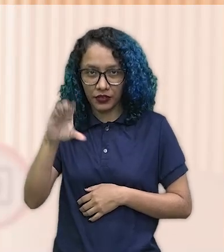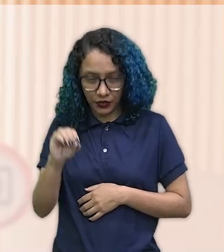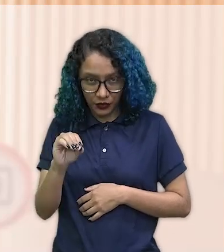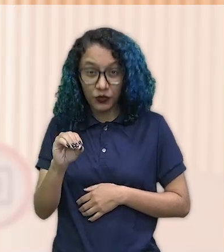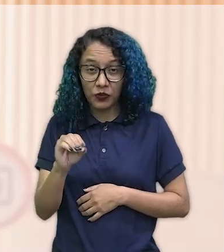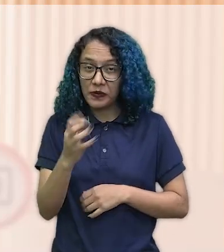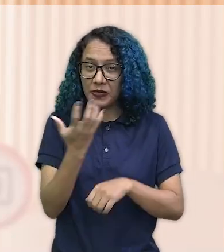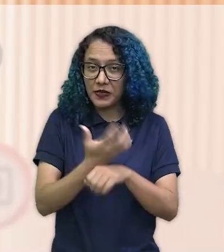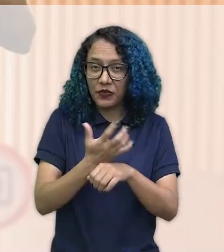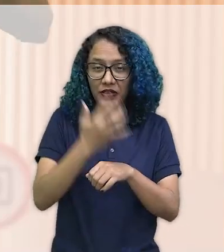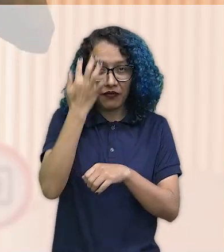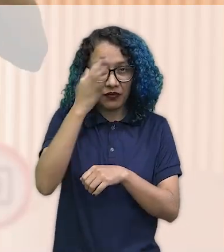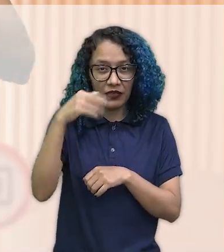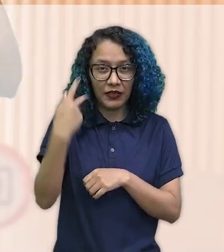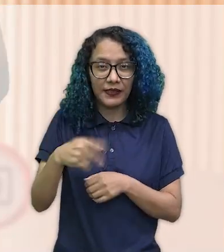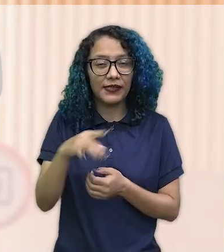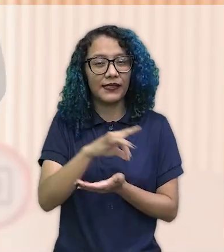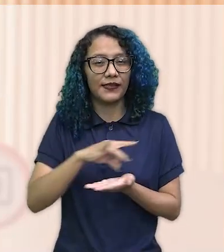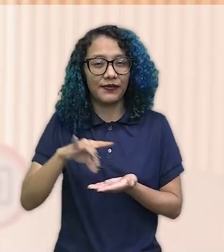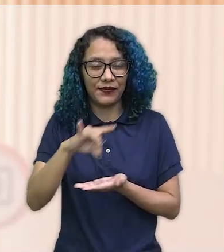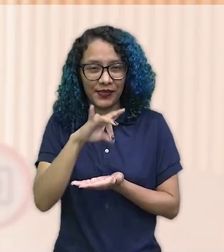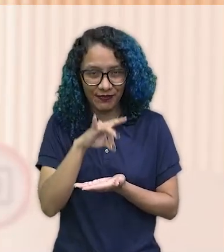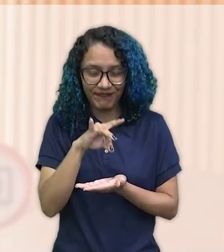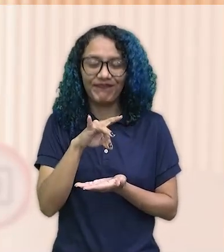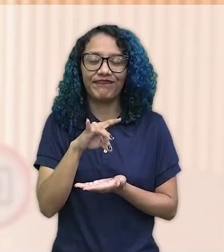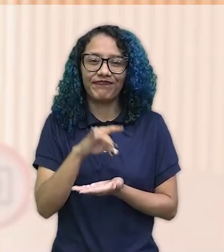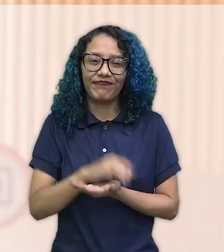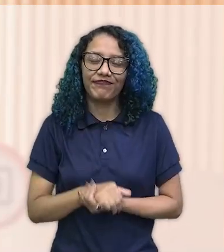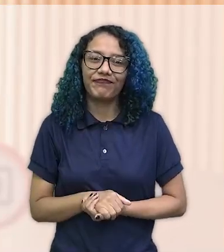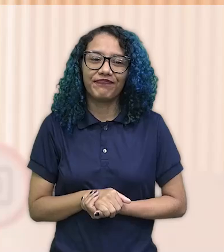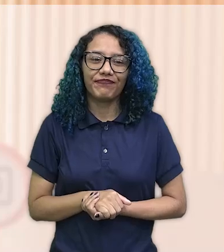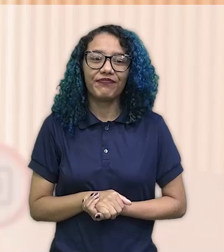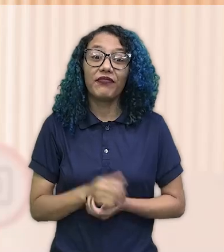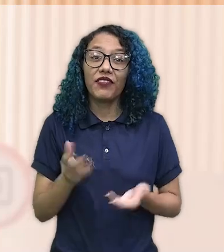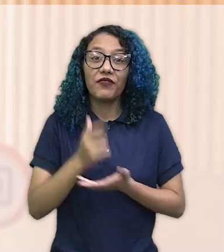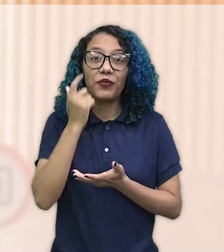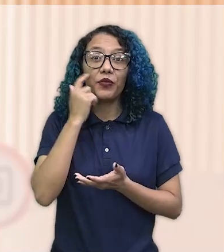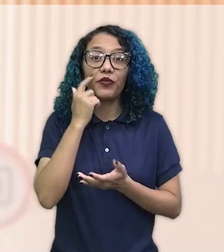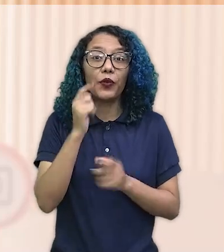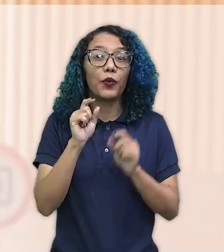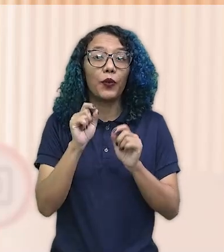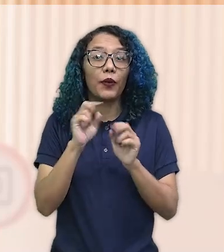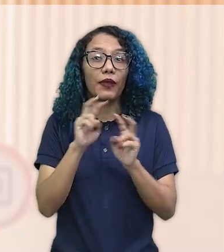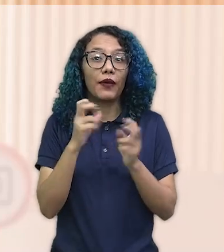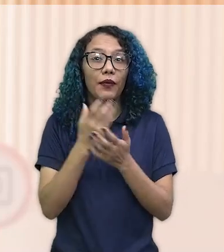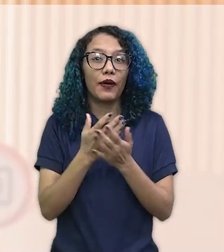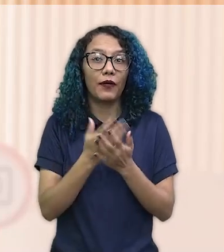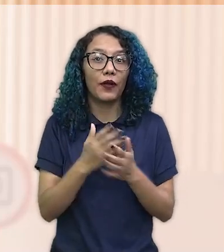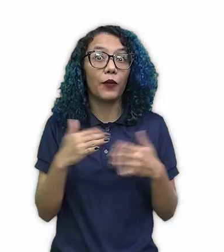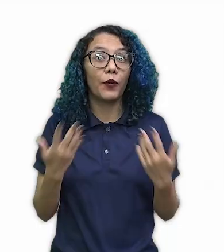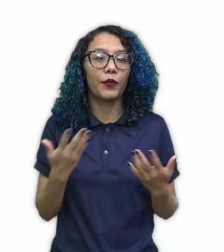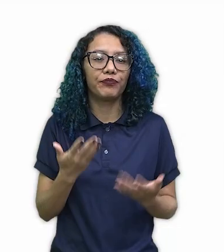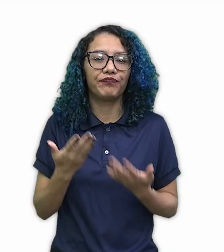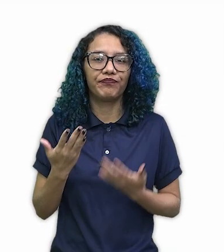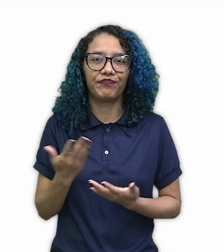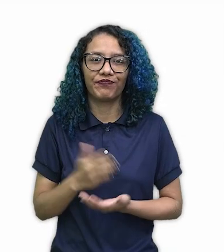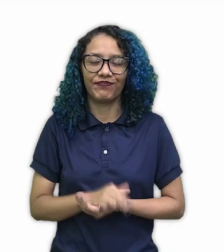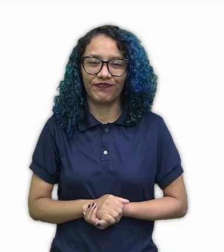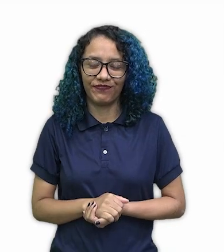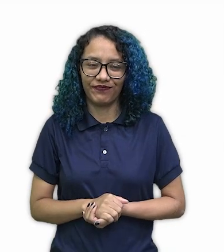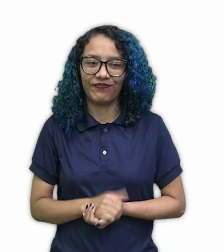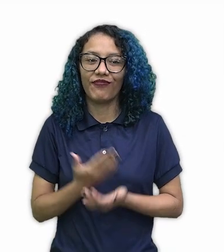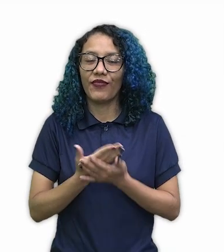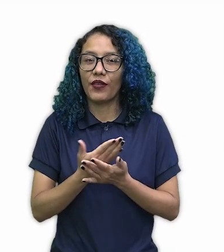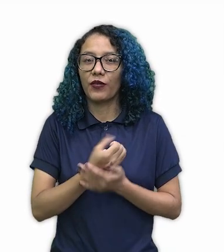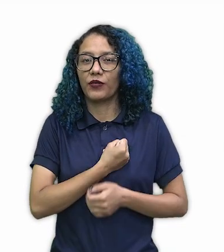de Filosofia, do Centro de Mídias do Amazonas. Vamos ver o que vai acontecer nessa aula? É a